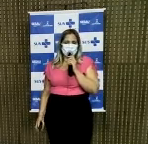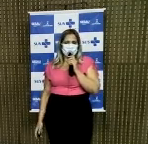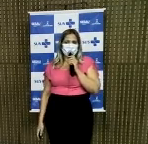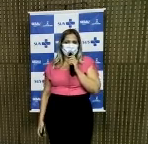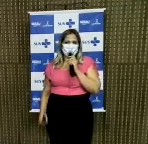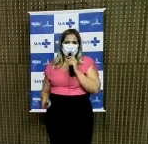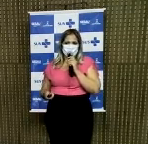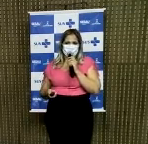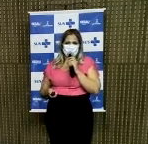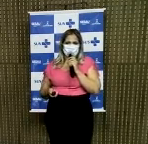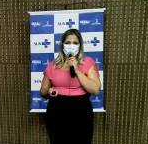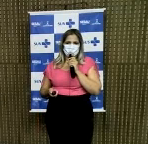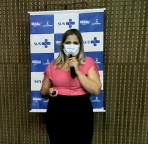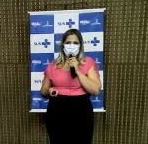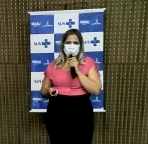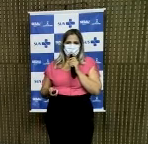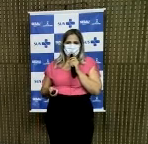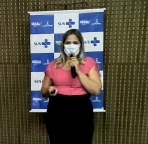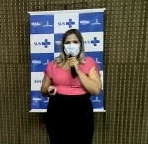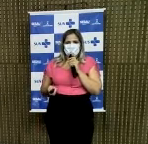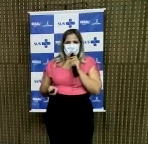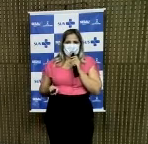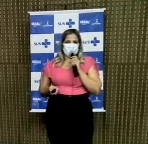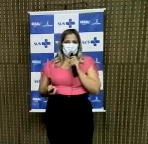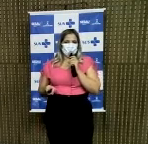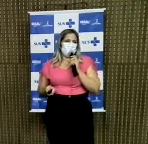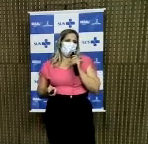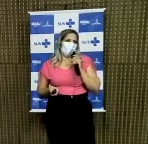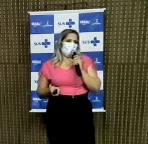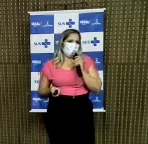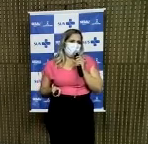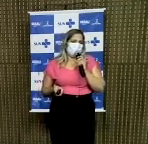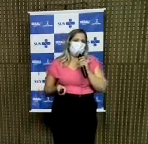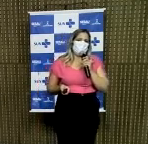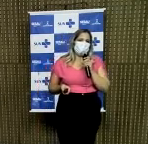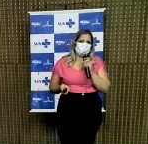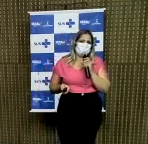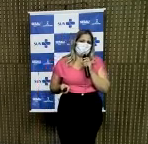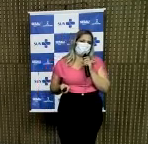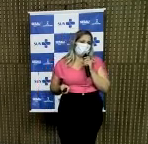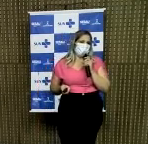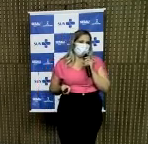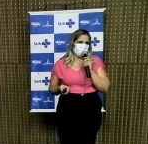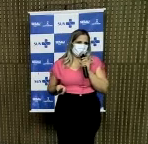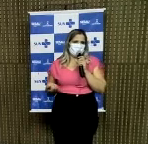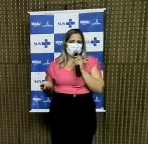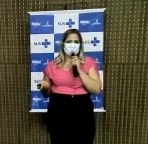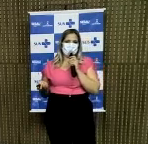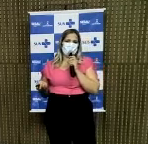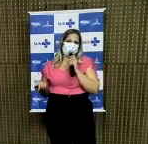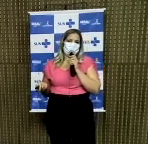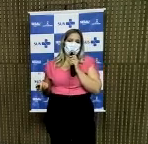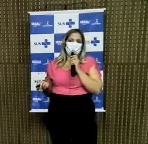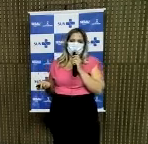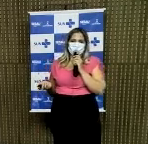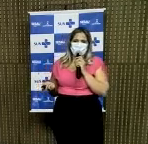desse acompanhamento desses pacientes. As ações de Covid, acho que toda a unidade, né,